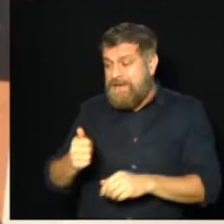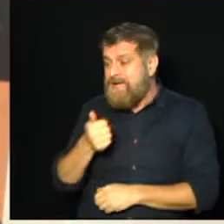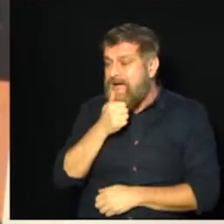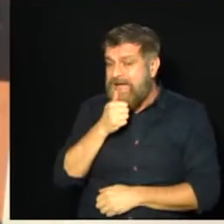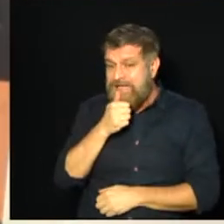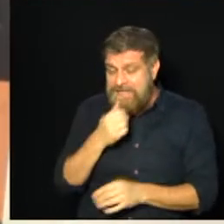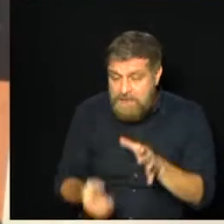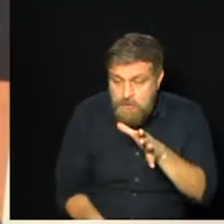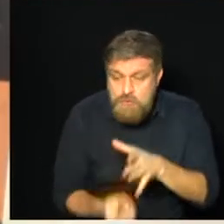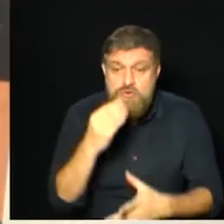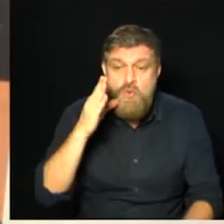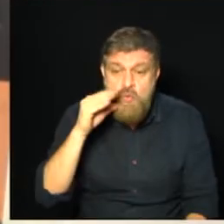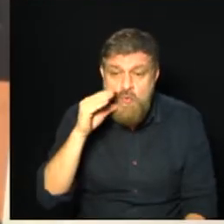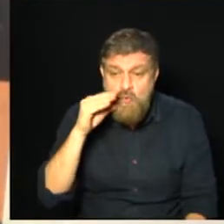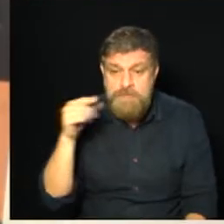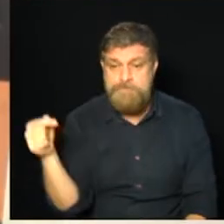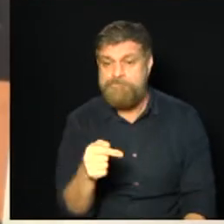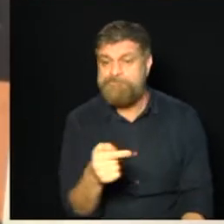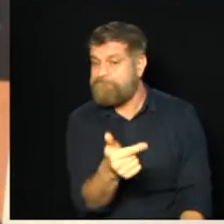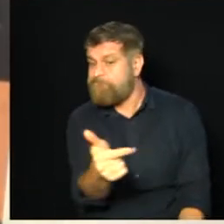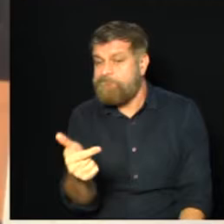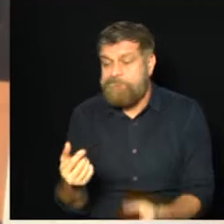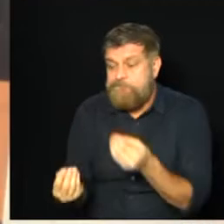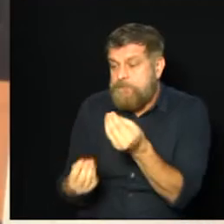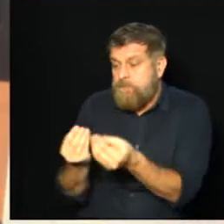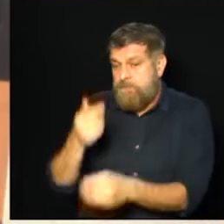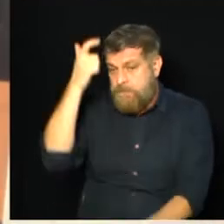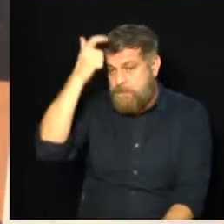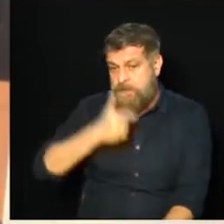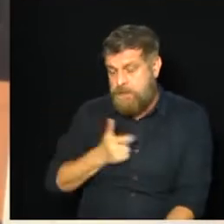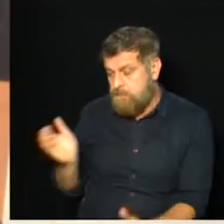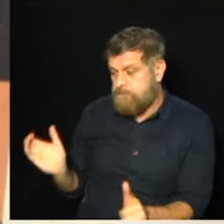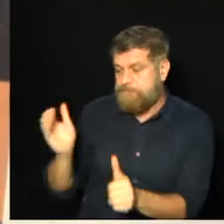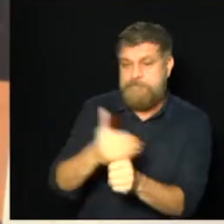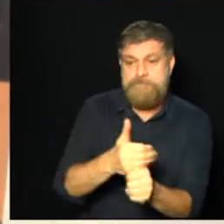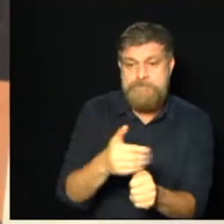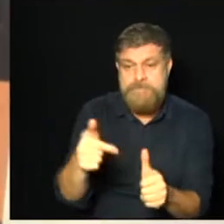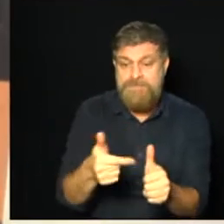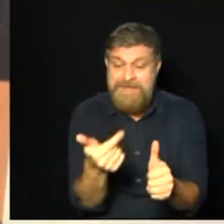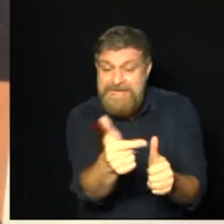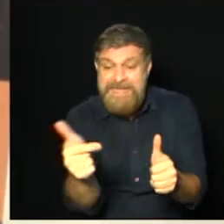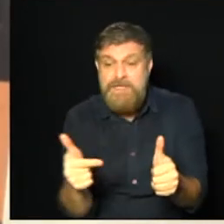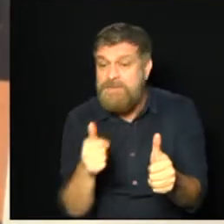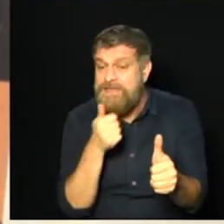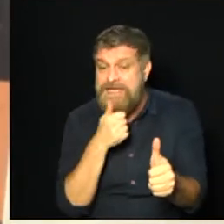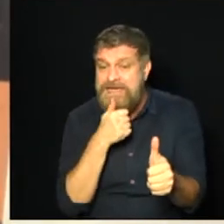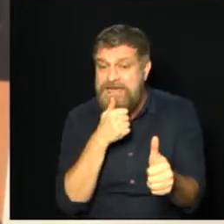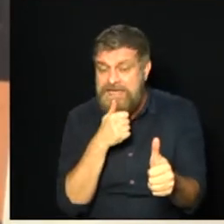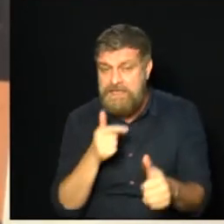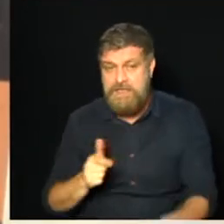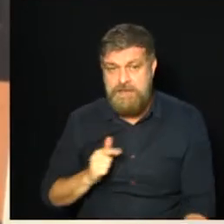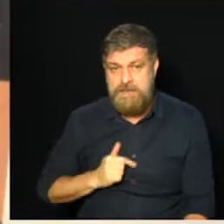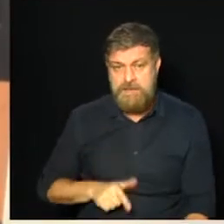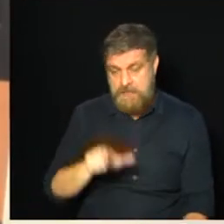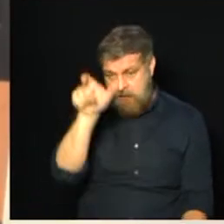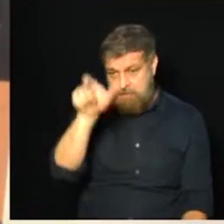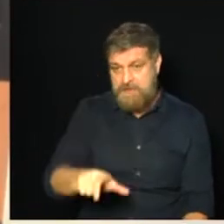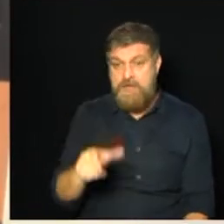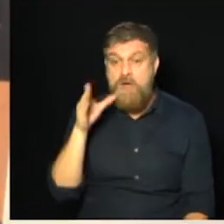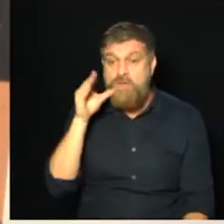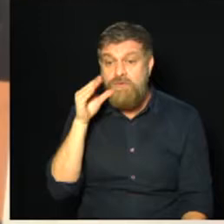cargo criado, eu não tenho como fazer reposição de uma coisa que eu não tenho ainda. Reposição seriam os cargos do